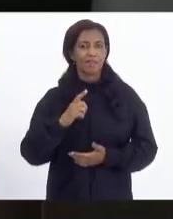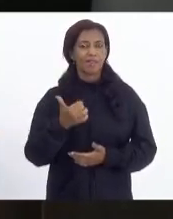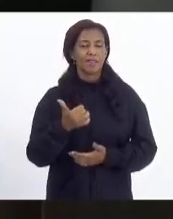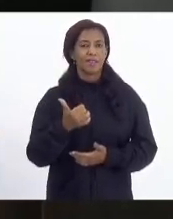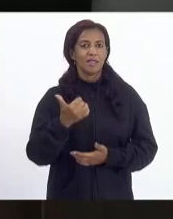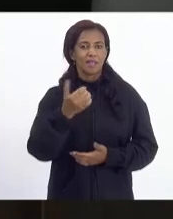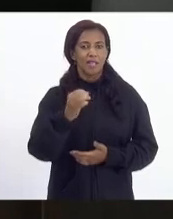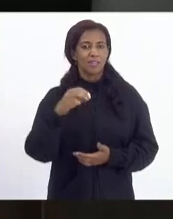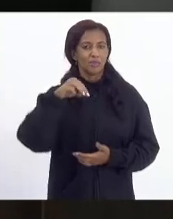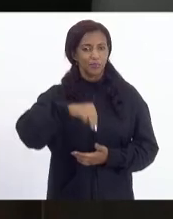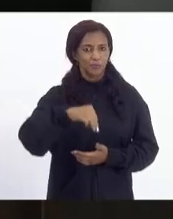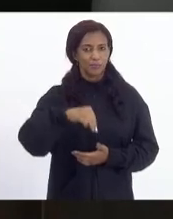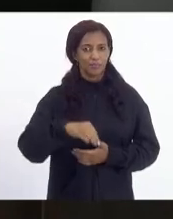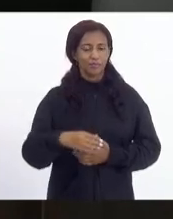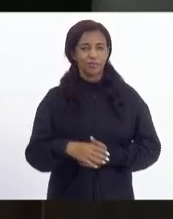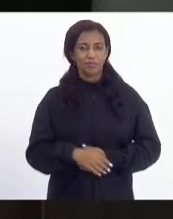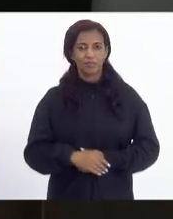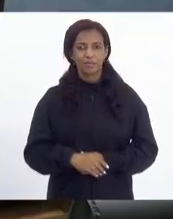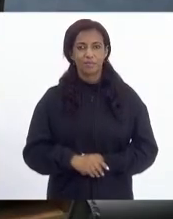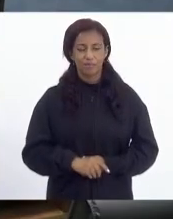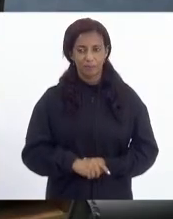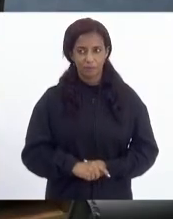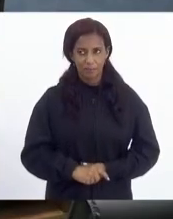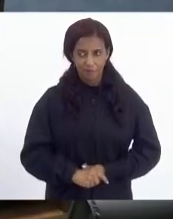excelência dispõe de dez minutos